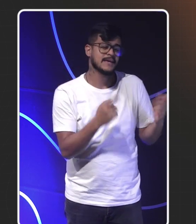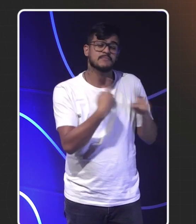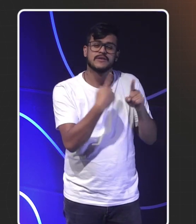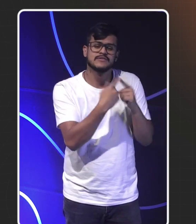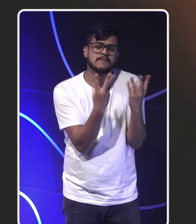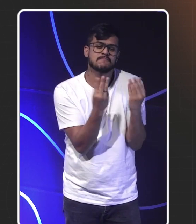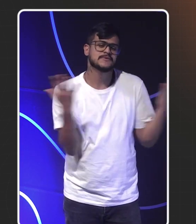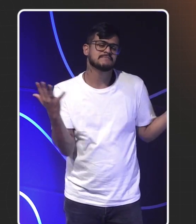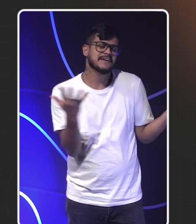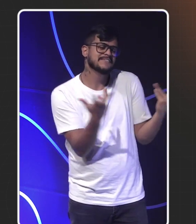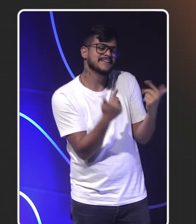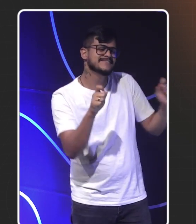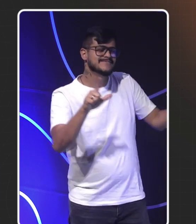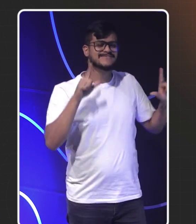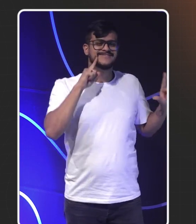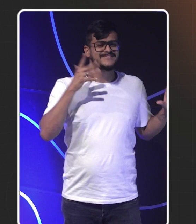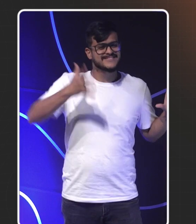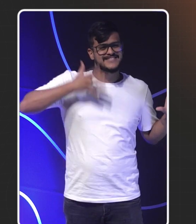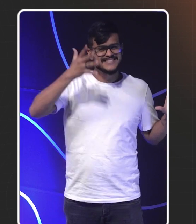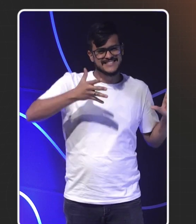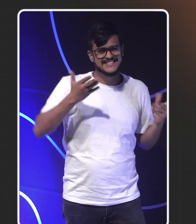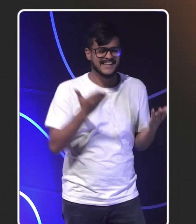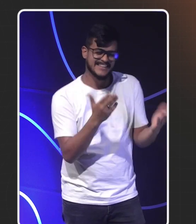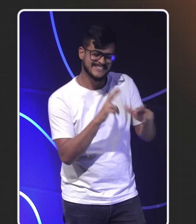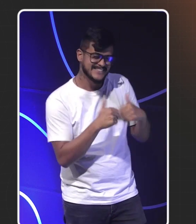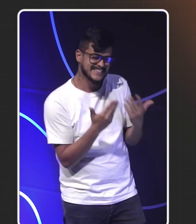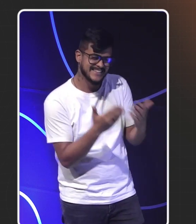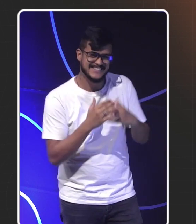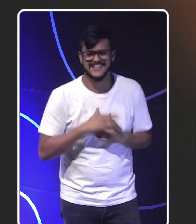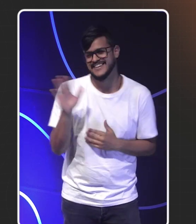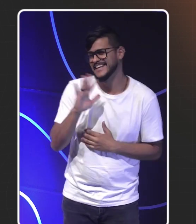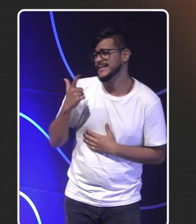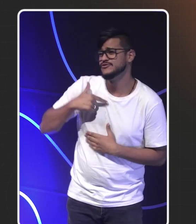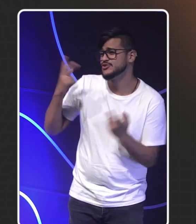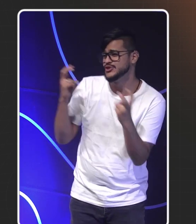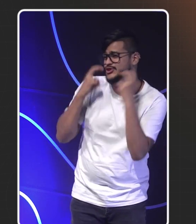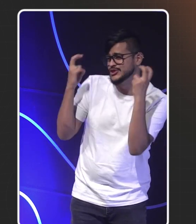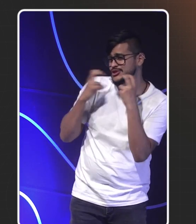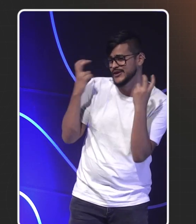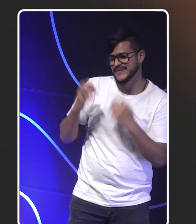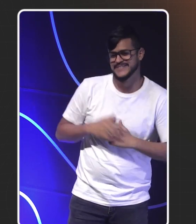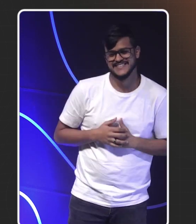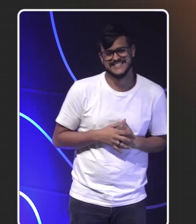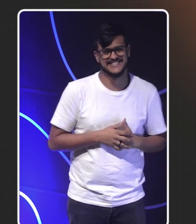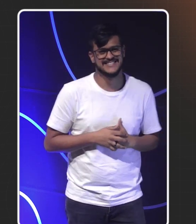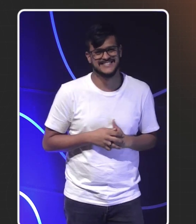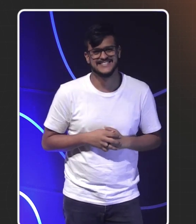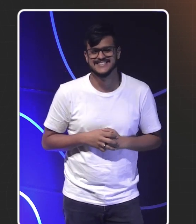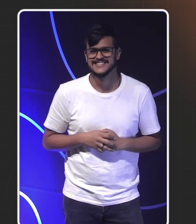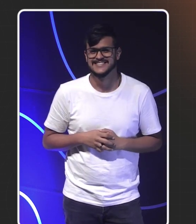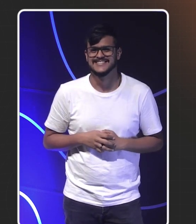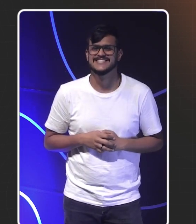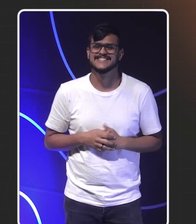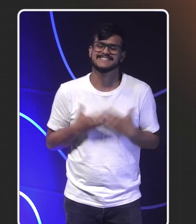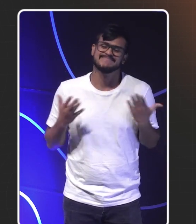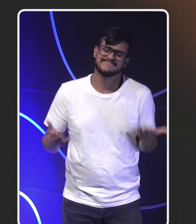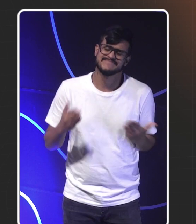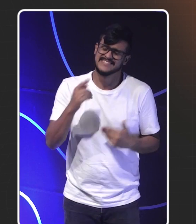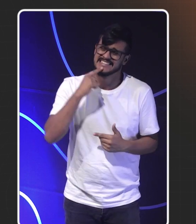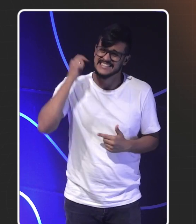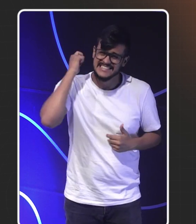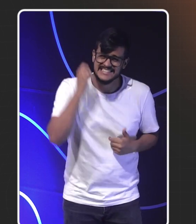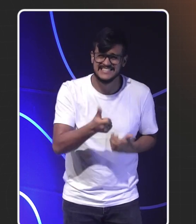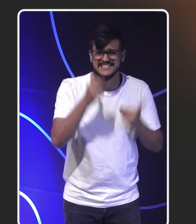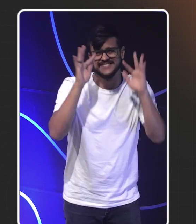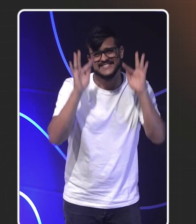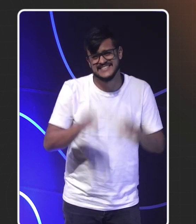querido. Entendeu? Ai, Independente de ser... tímido. Gente, ai, a gente tá quase